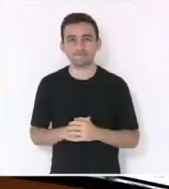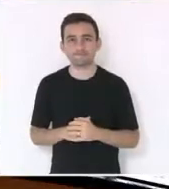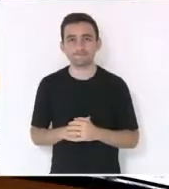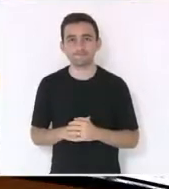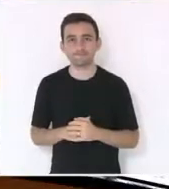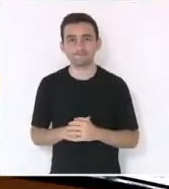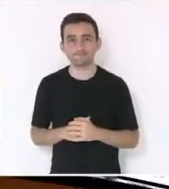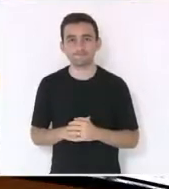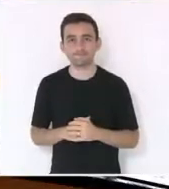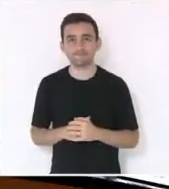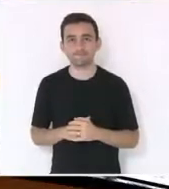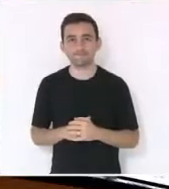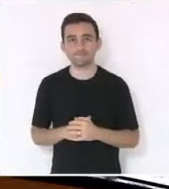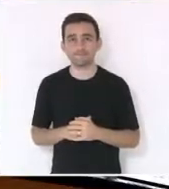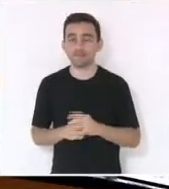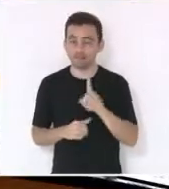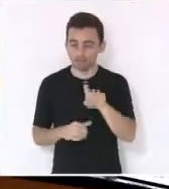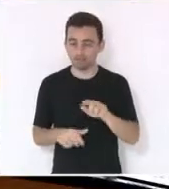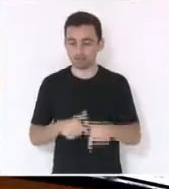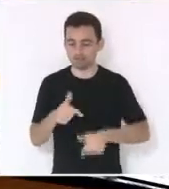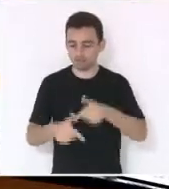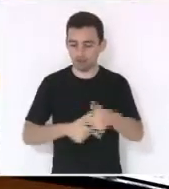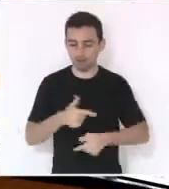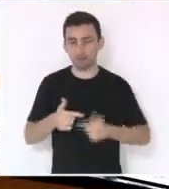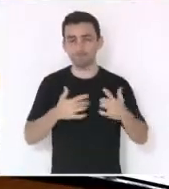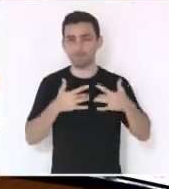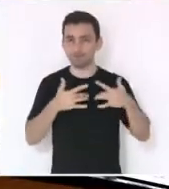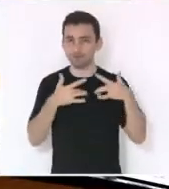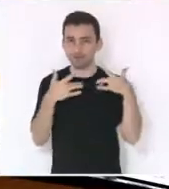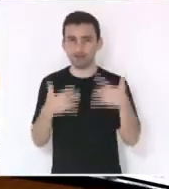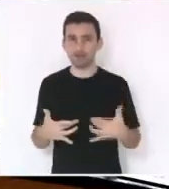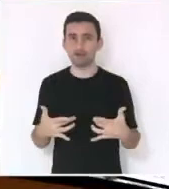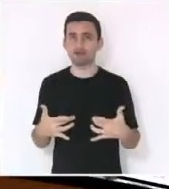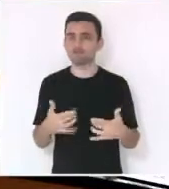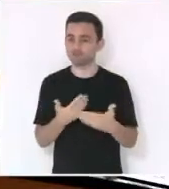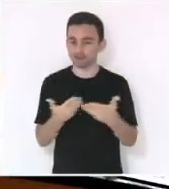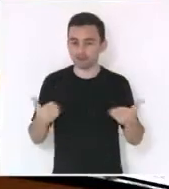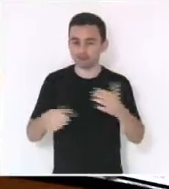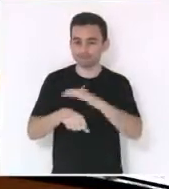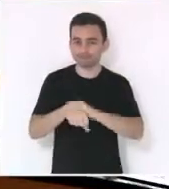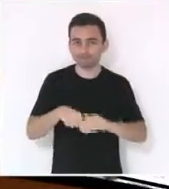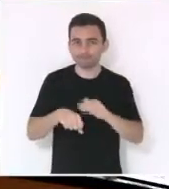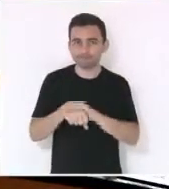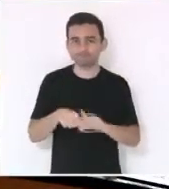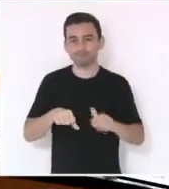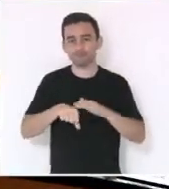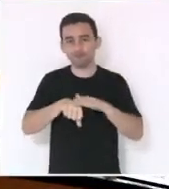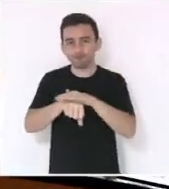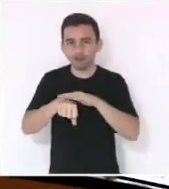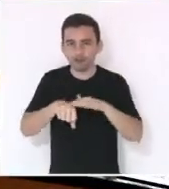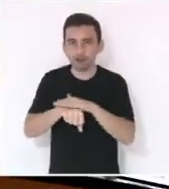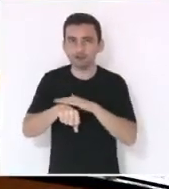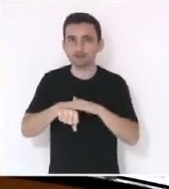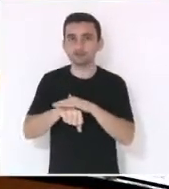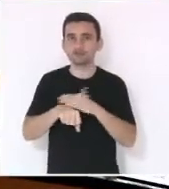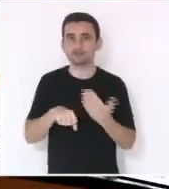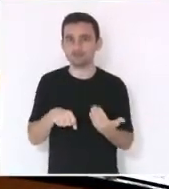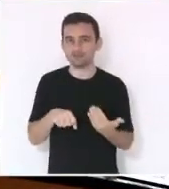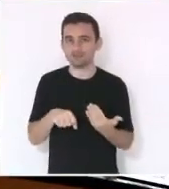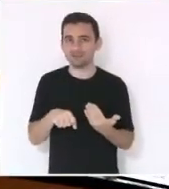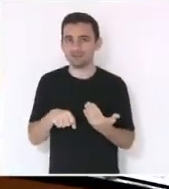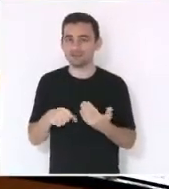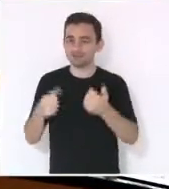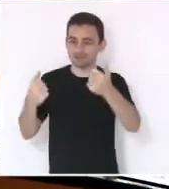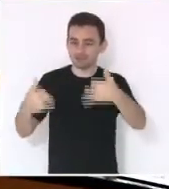Diga-se passagem, um trabalho voluntário, que vocês vão lá e acalento, que vocês vão lá dialogar, conversar, e dizer que tem